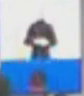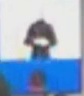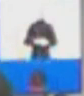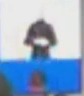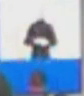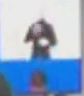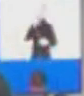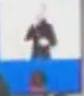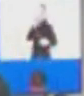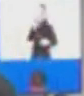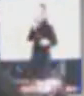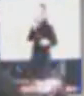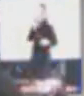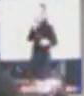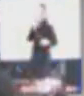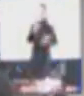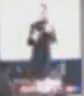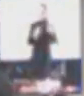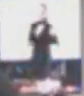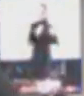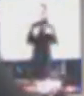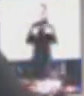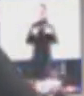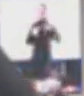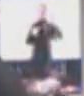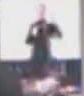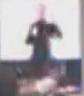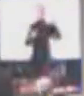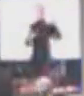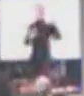entrando em votação para ver se